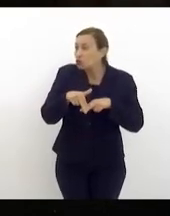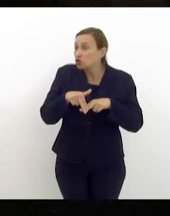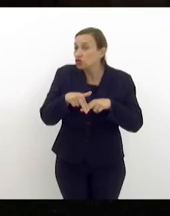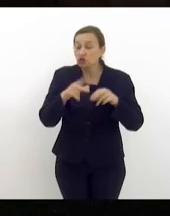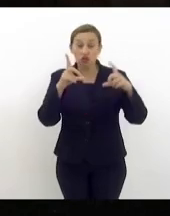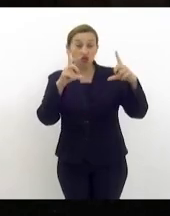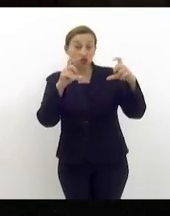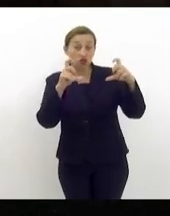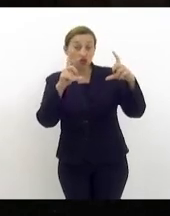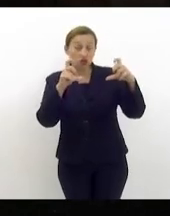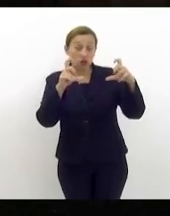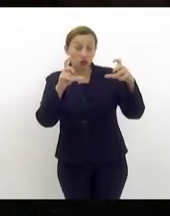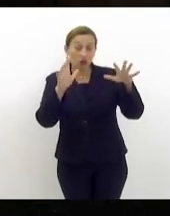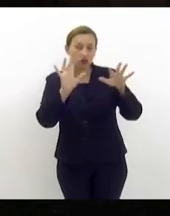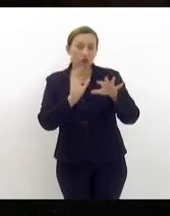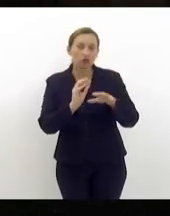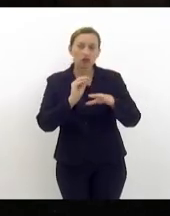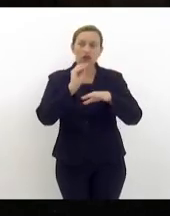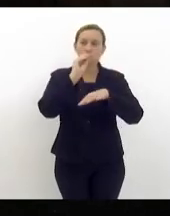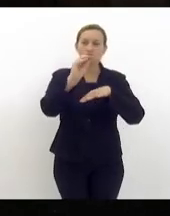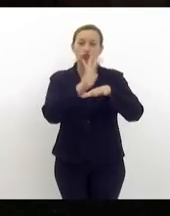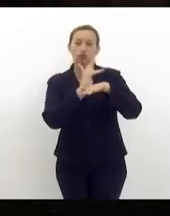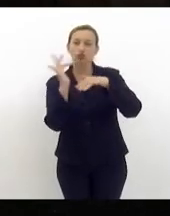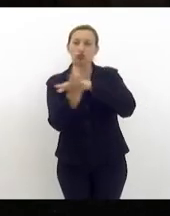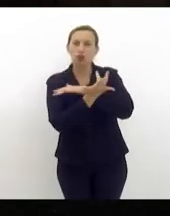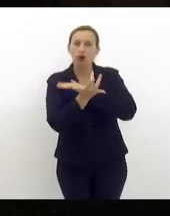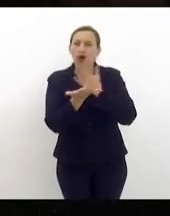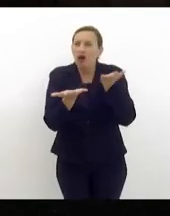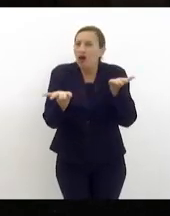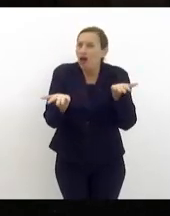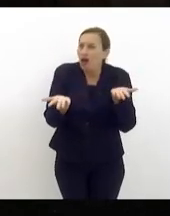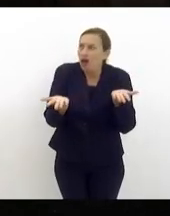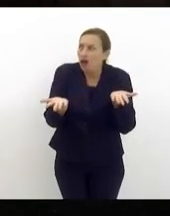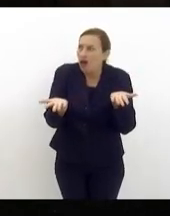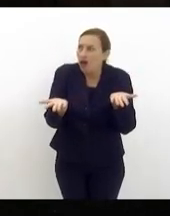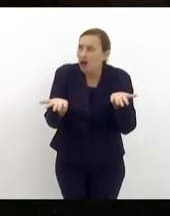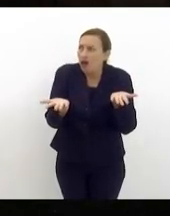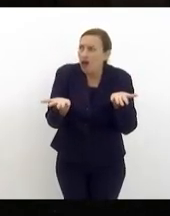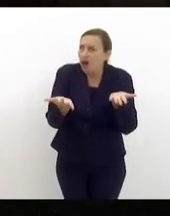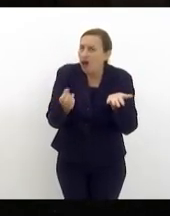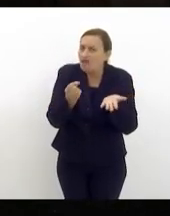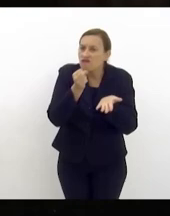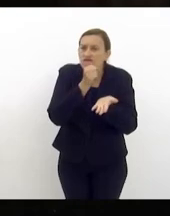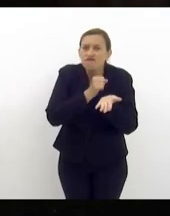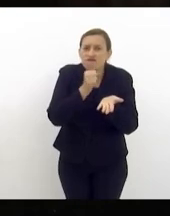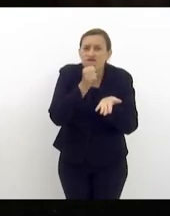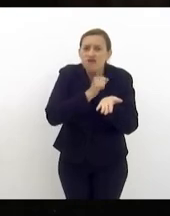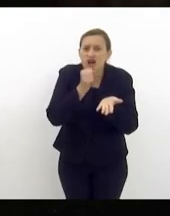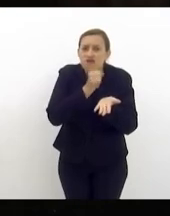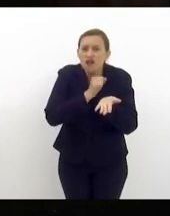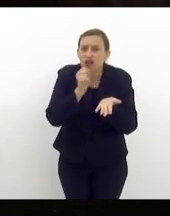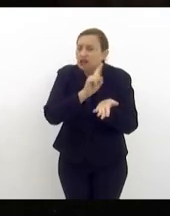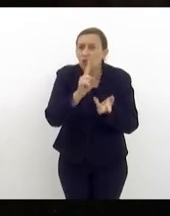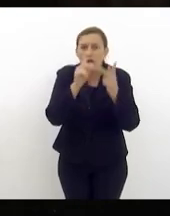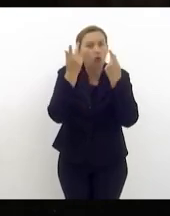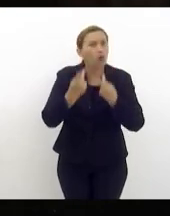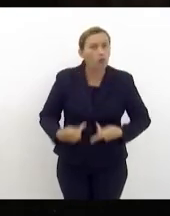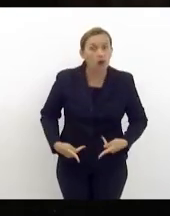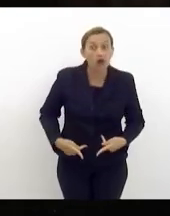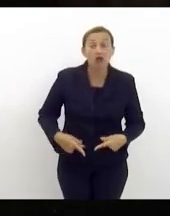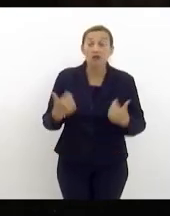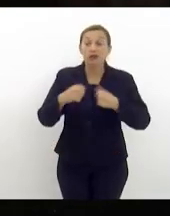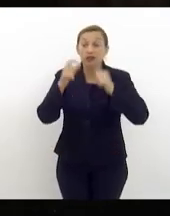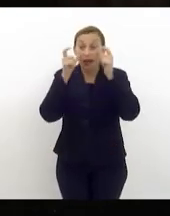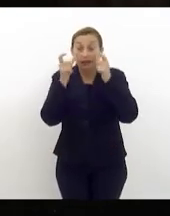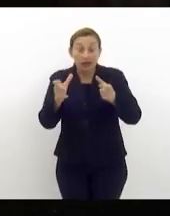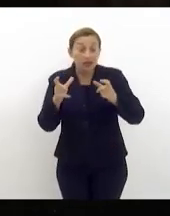foto tirada em rede social? Isso é uma coisa pré-histórica, desumana, e a gente tem que estar atento